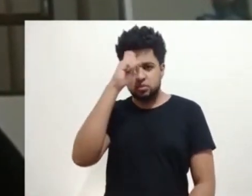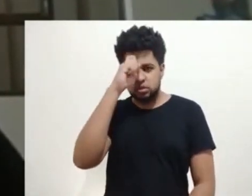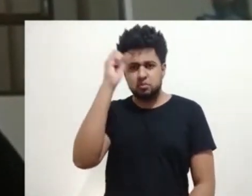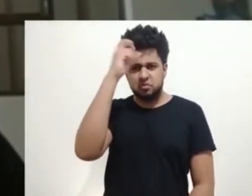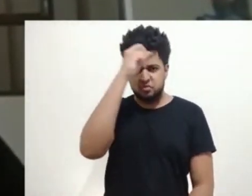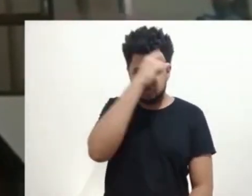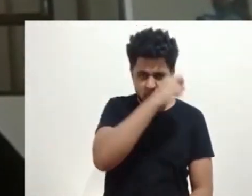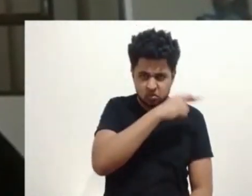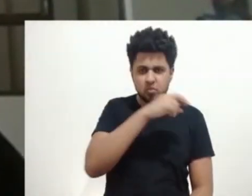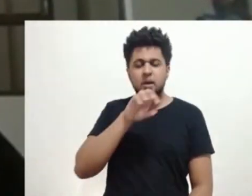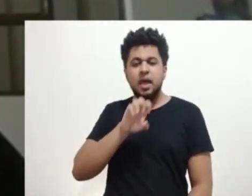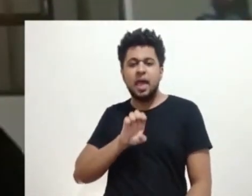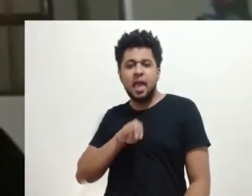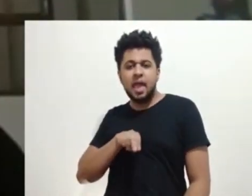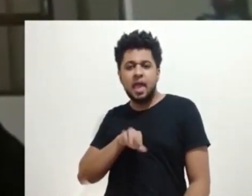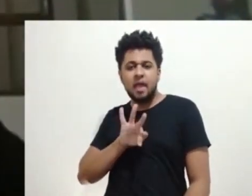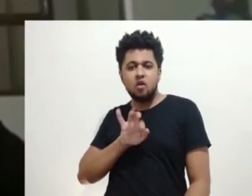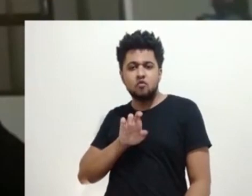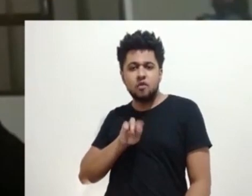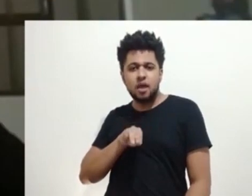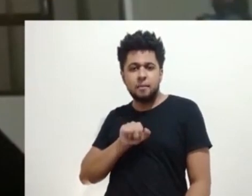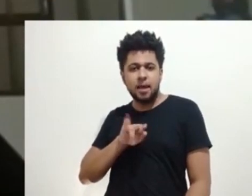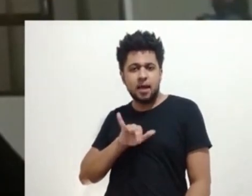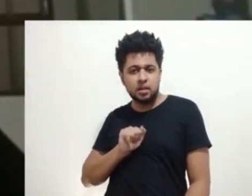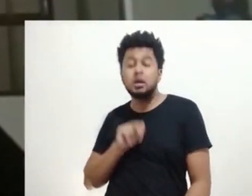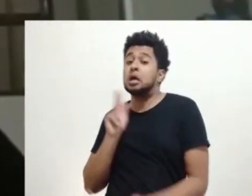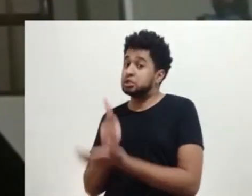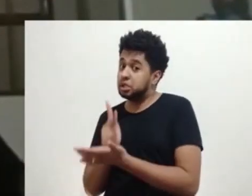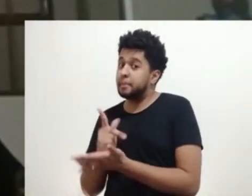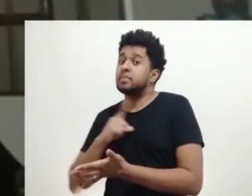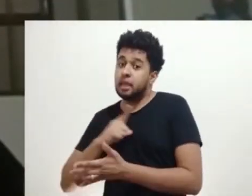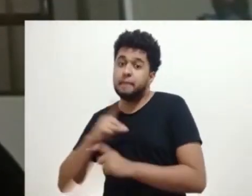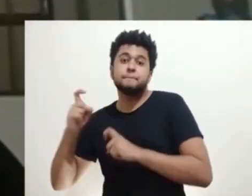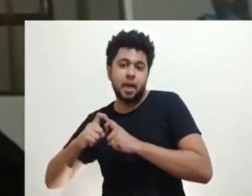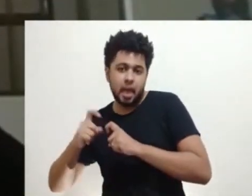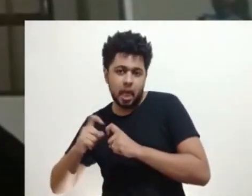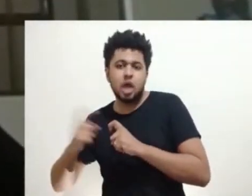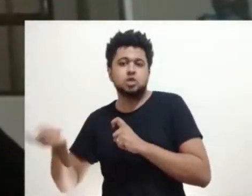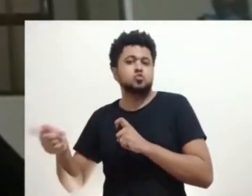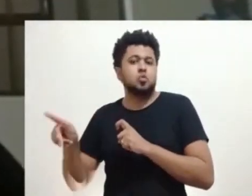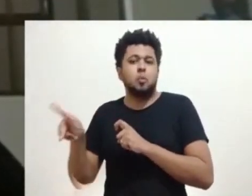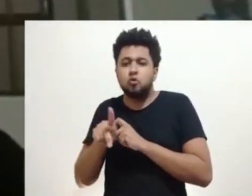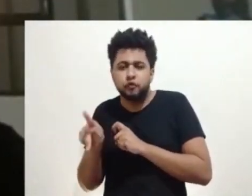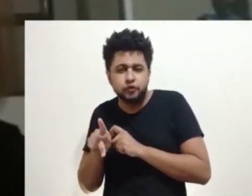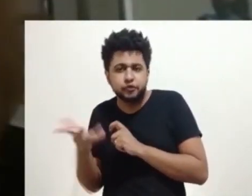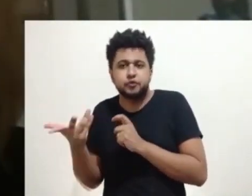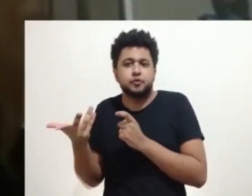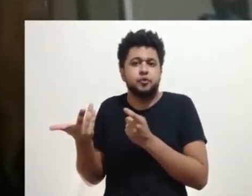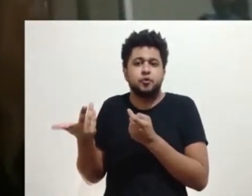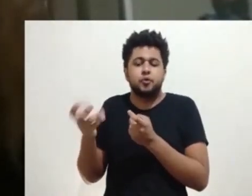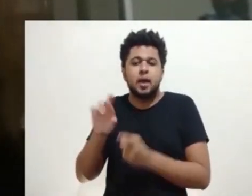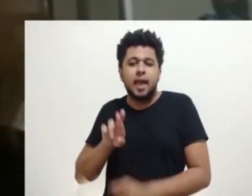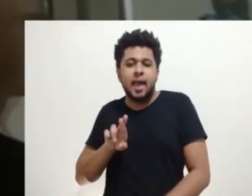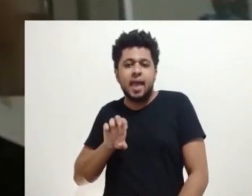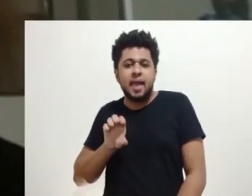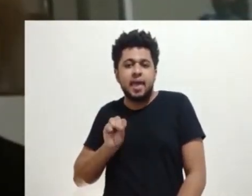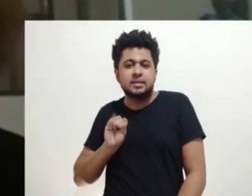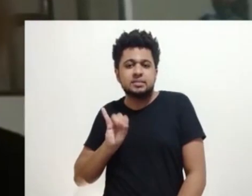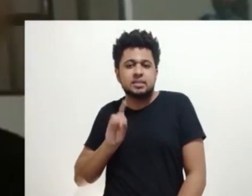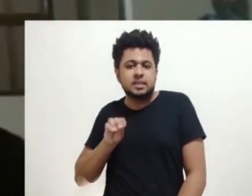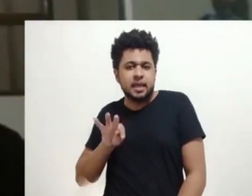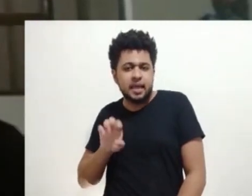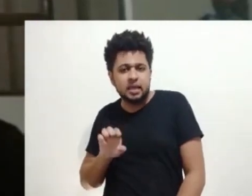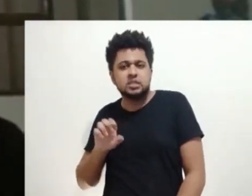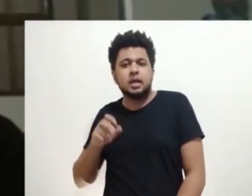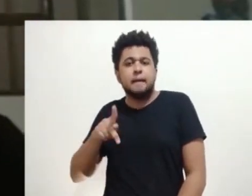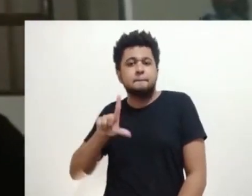né, claro que eles sempre têm o médico titular, seja o professor, seja o residente, seja o plantonista,